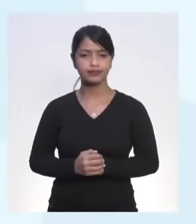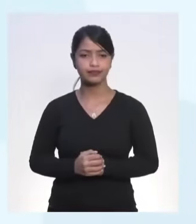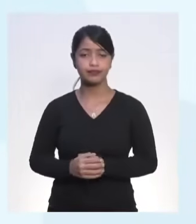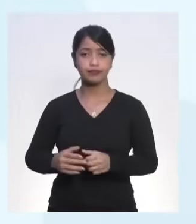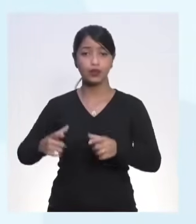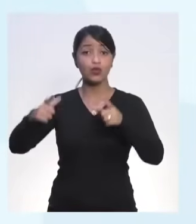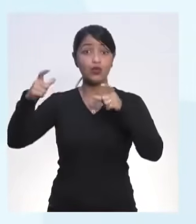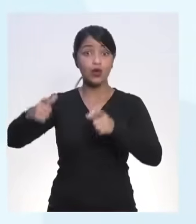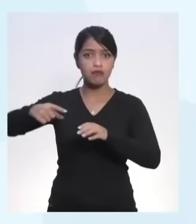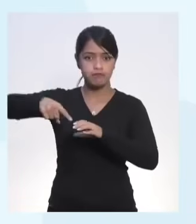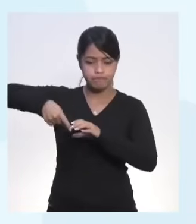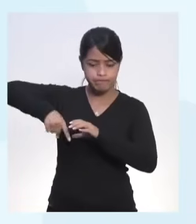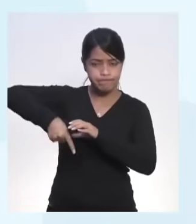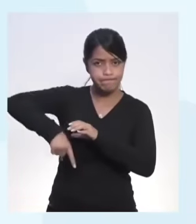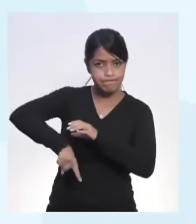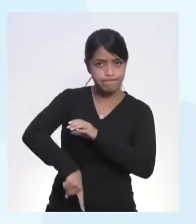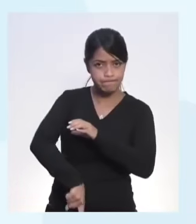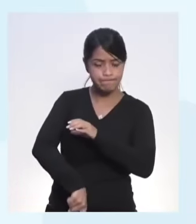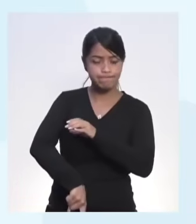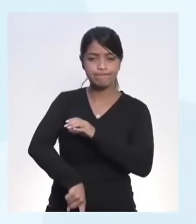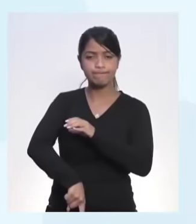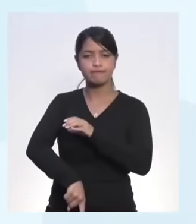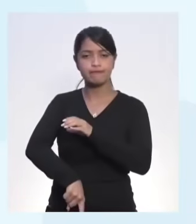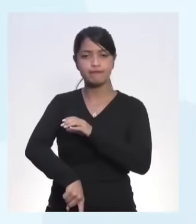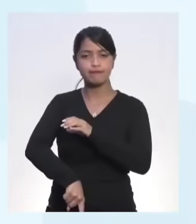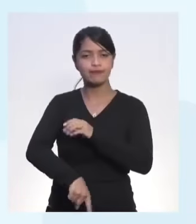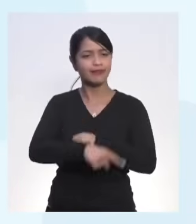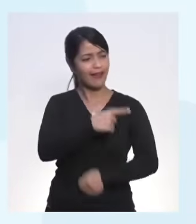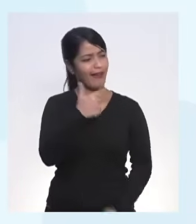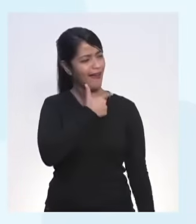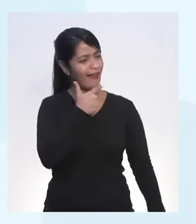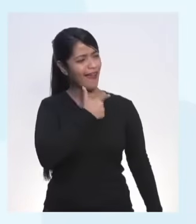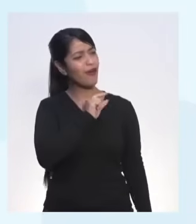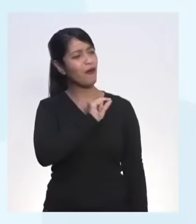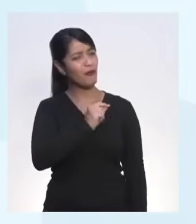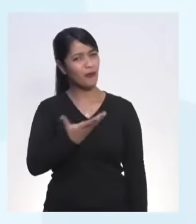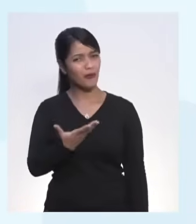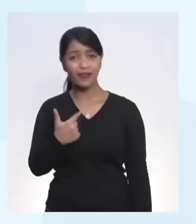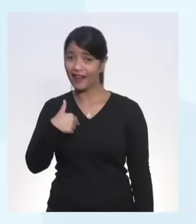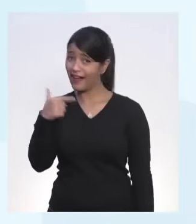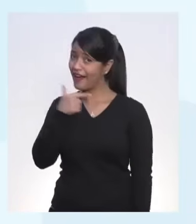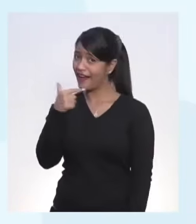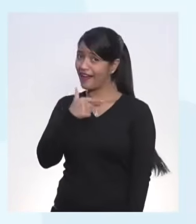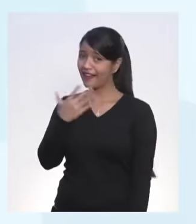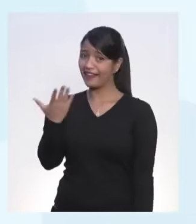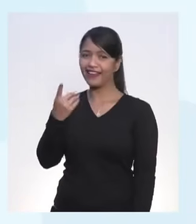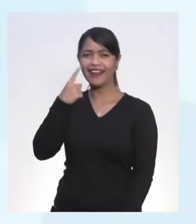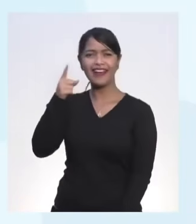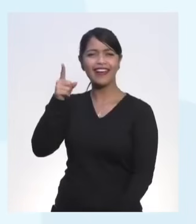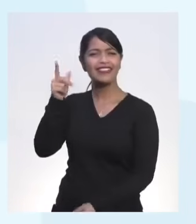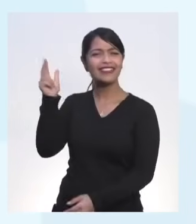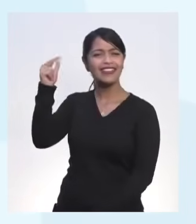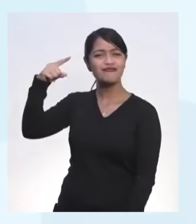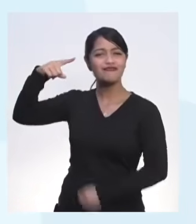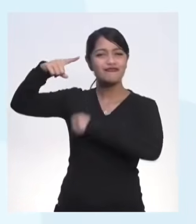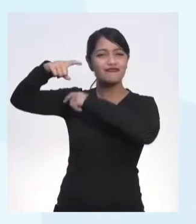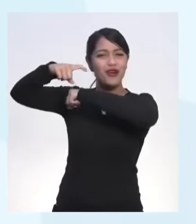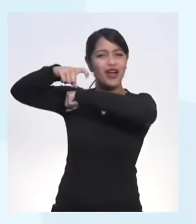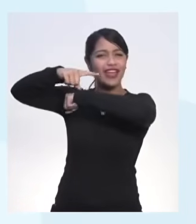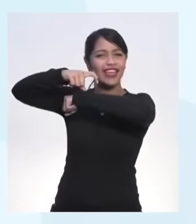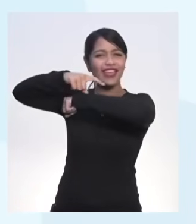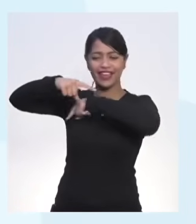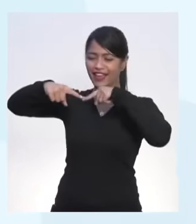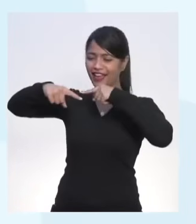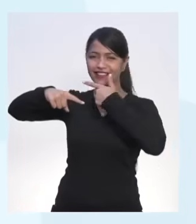né, tínhamos, né, já tá rindo, né? Claro que eu tô. Dentro de um poço... Aquela minhoquinha é muito simpática.